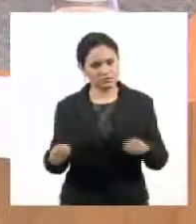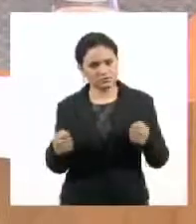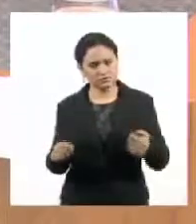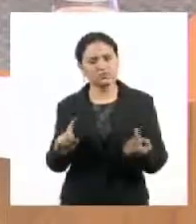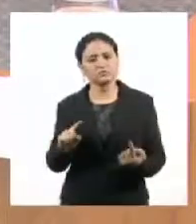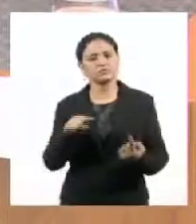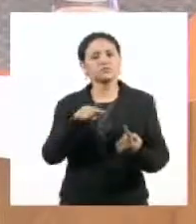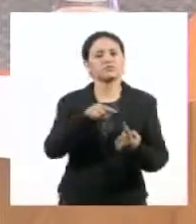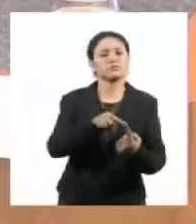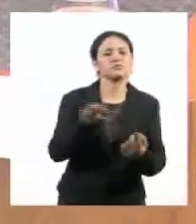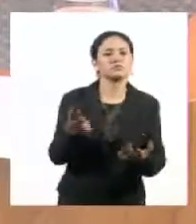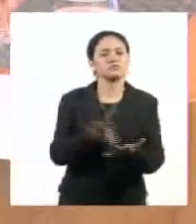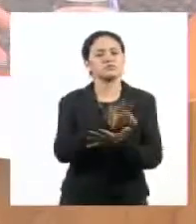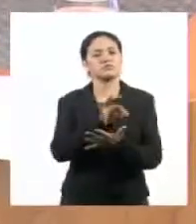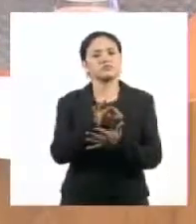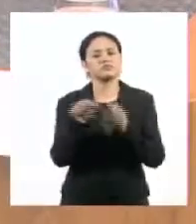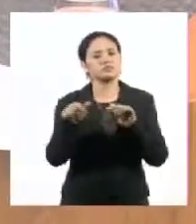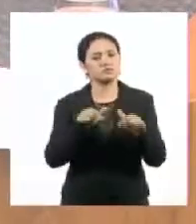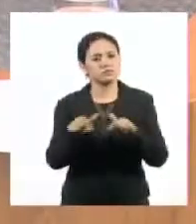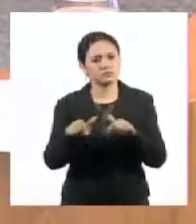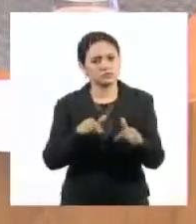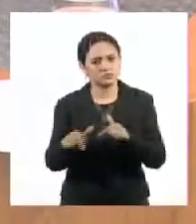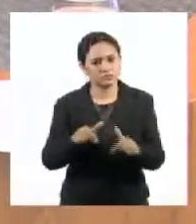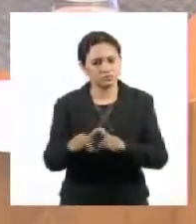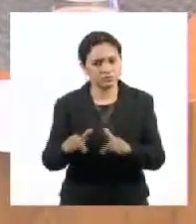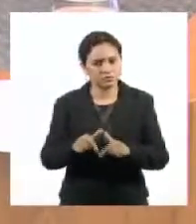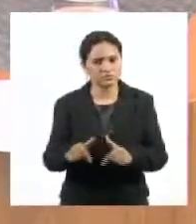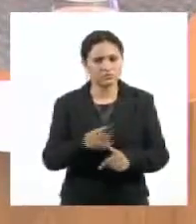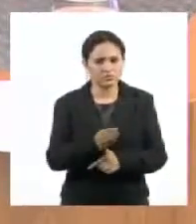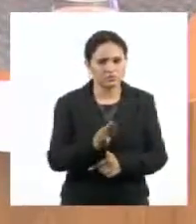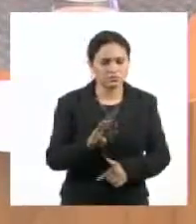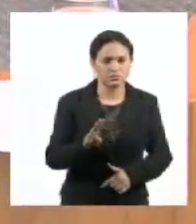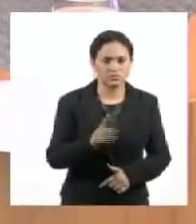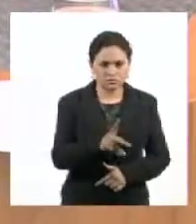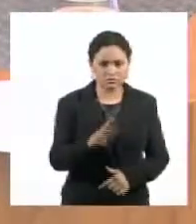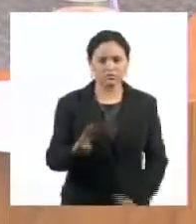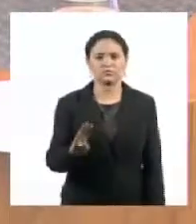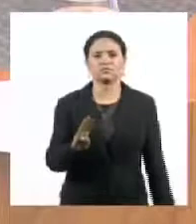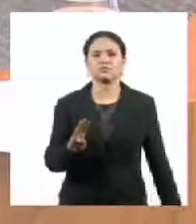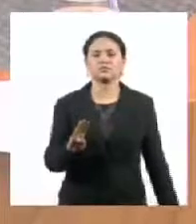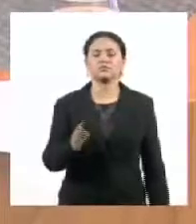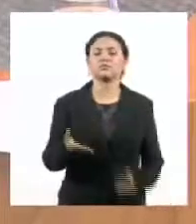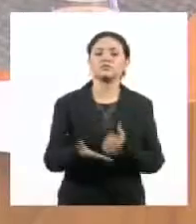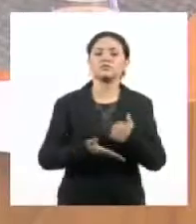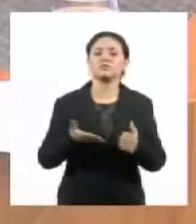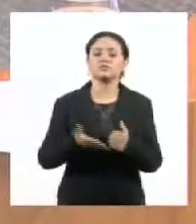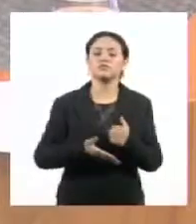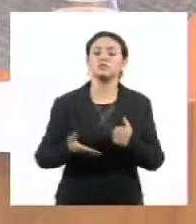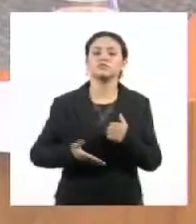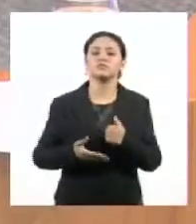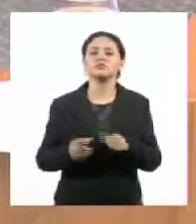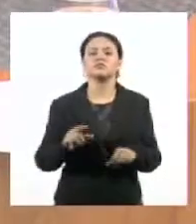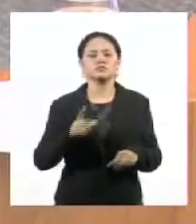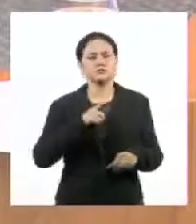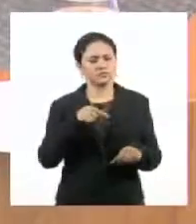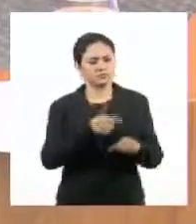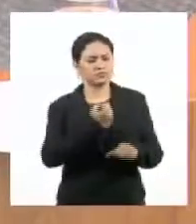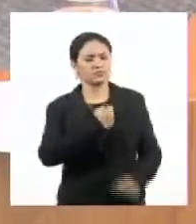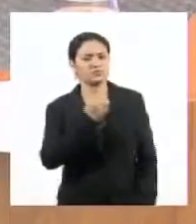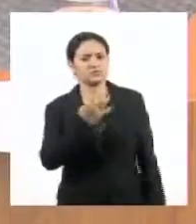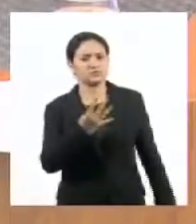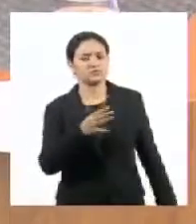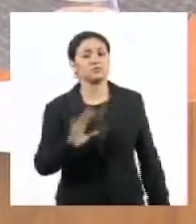objeto a prestação de serviços públicos. Dos requisitos básicos, nós temos no item 4, a realização prévia